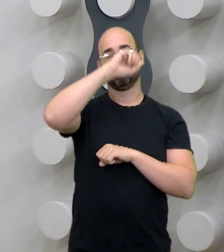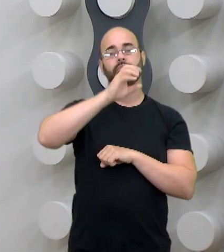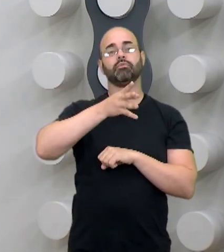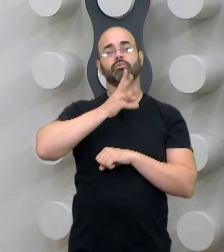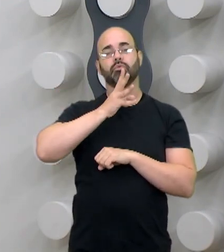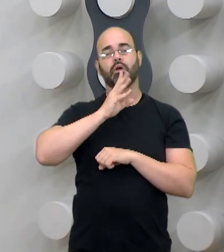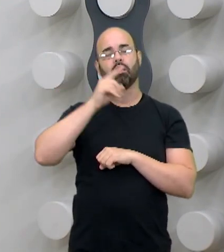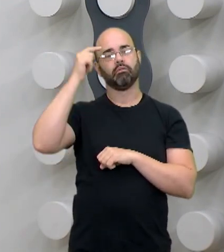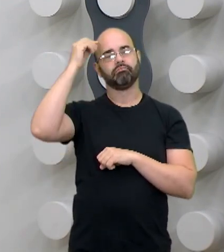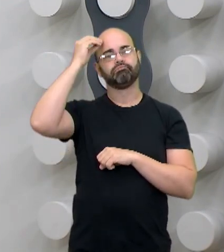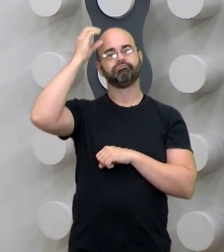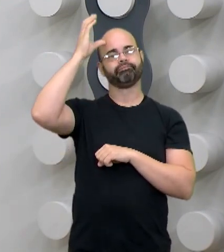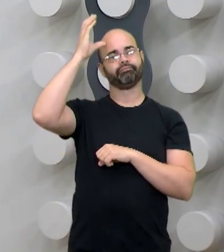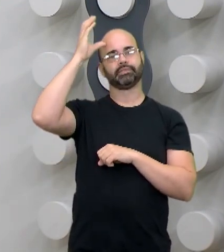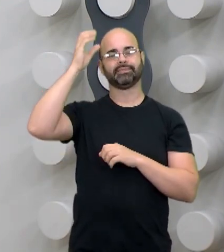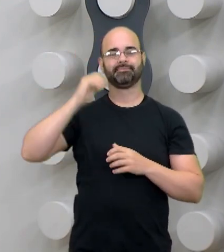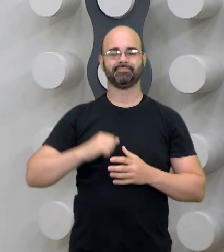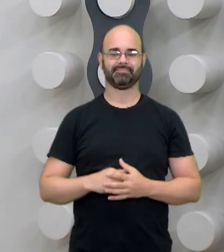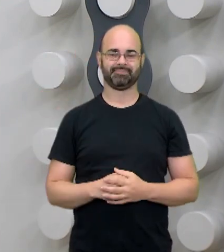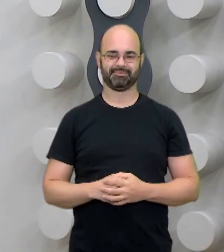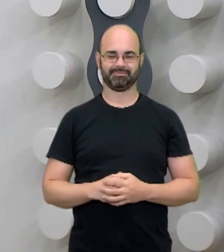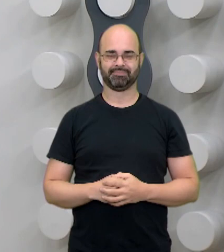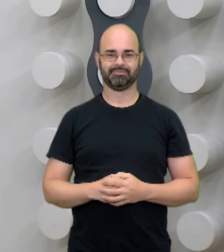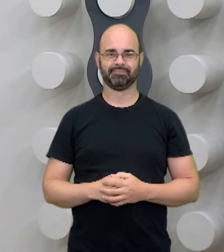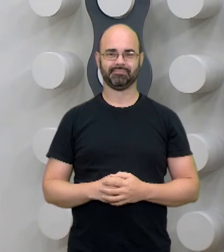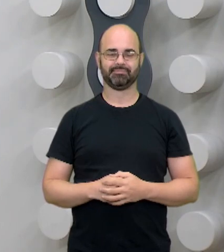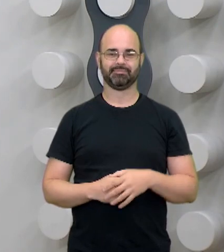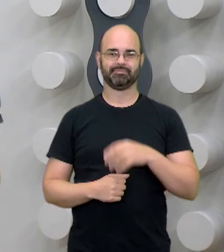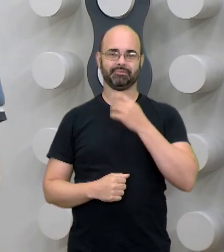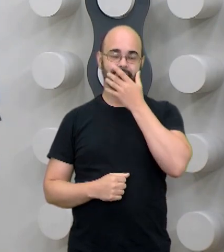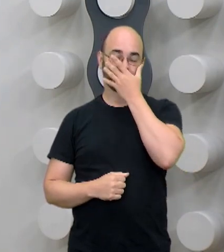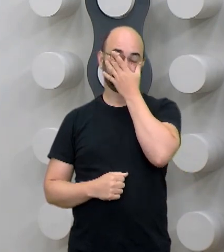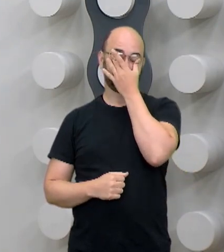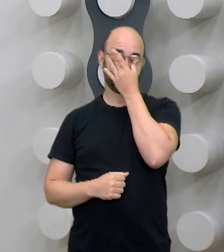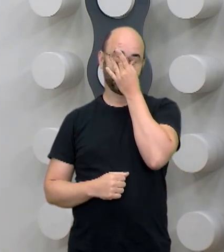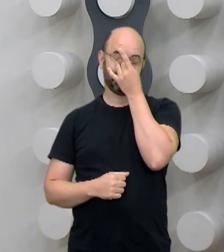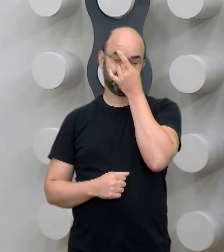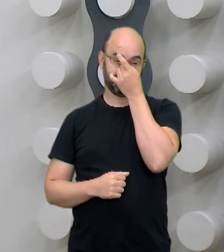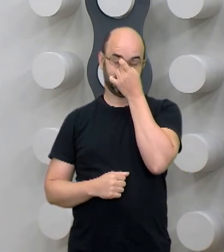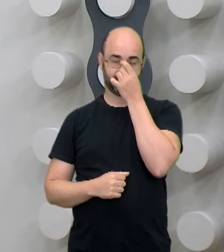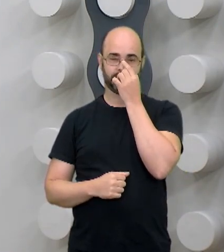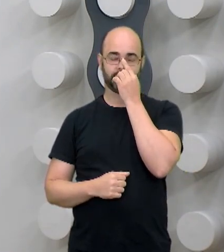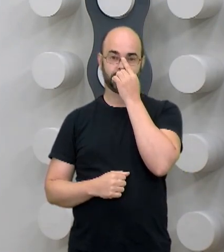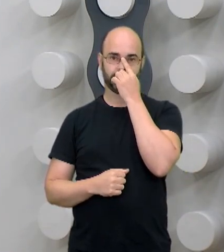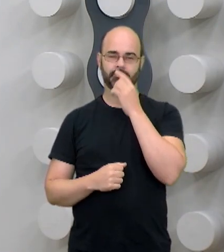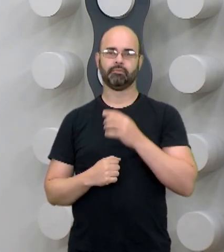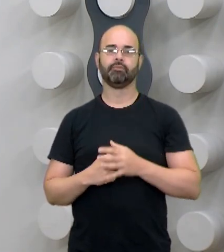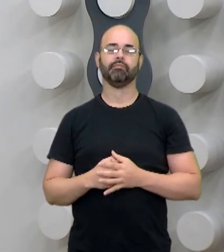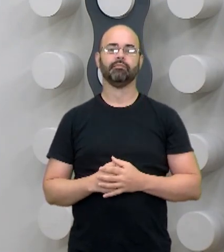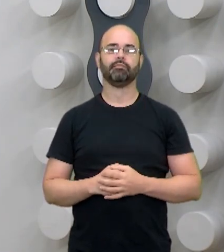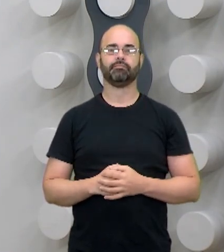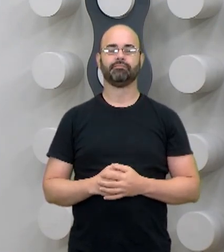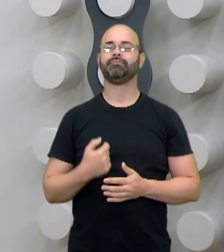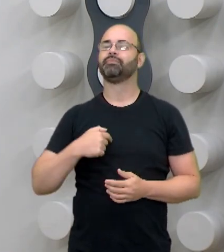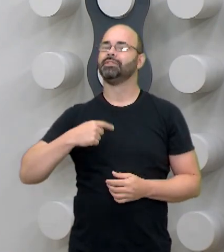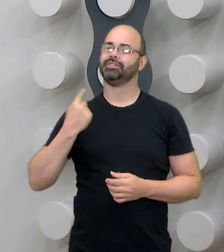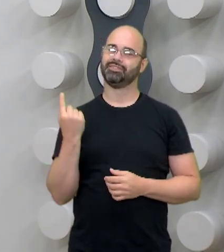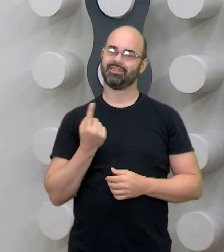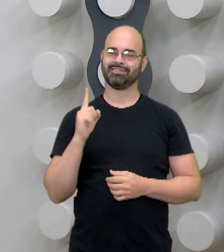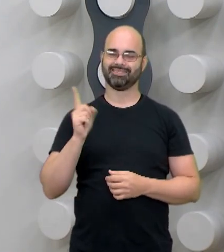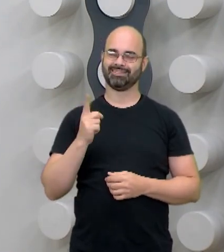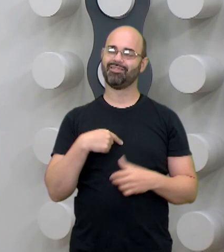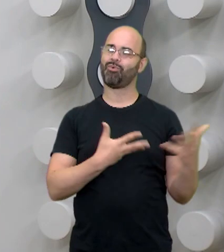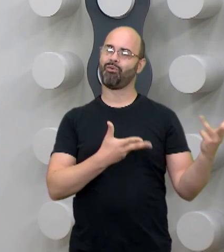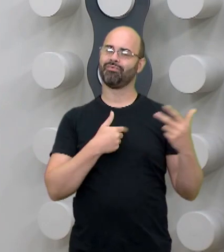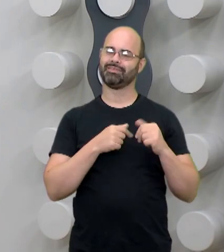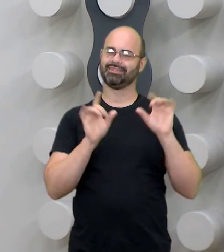o estudante pode adquirir. Muito bem. E eu não estou sozinho. Hoje eu trouxe um convidado muito especial que tem estado